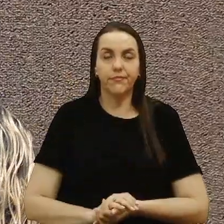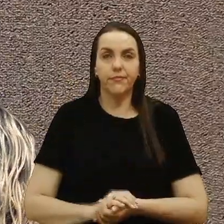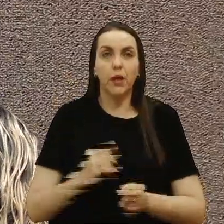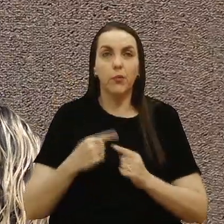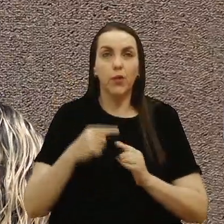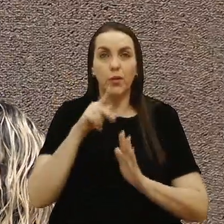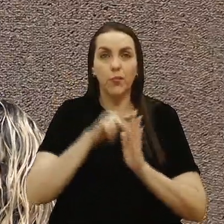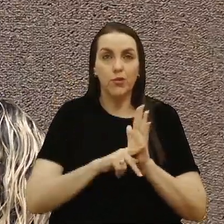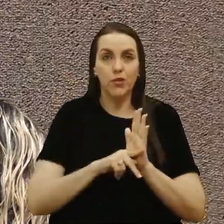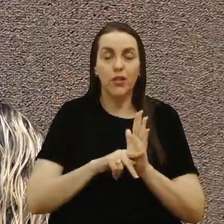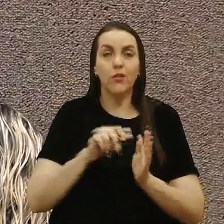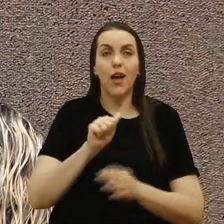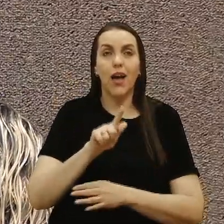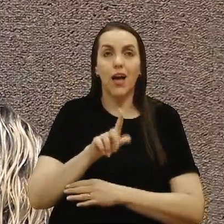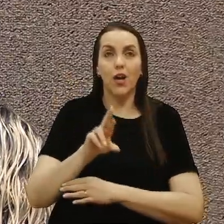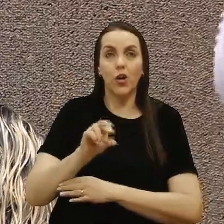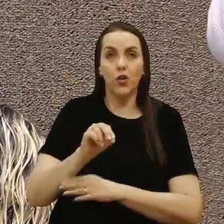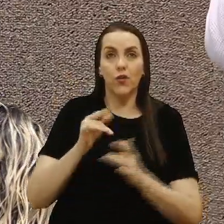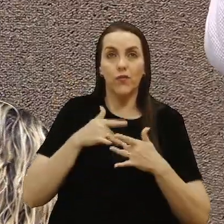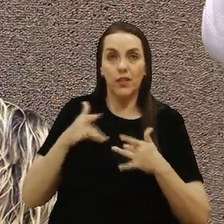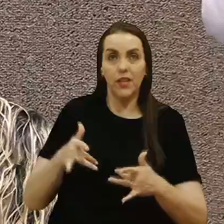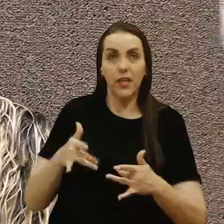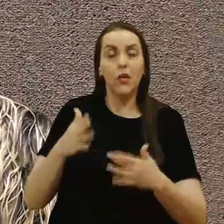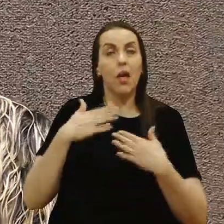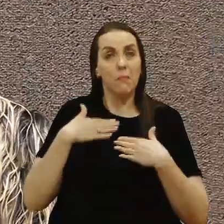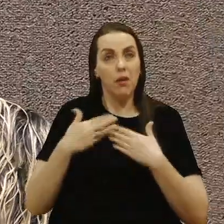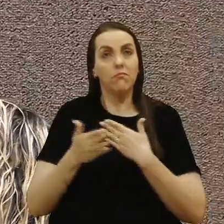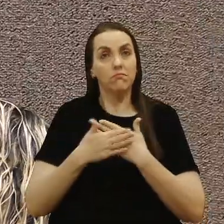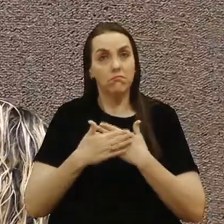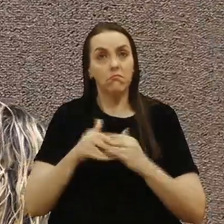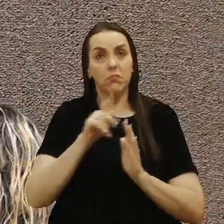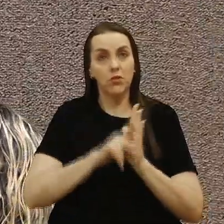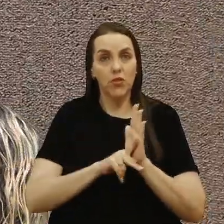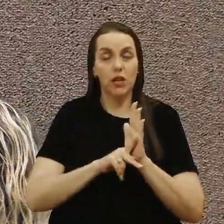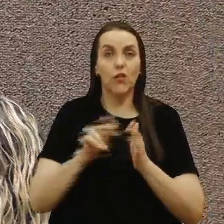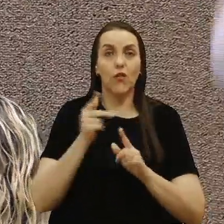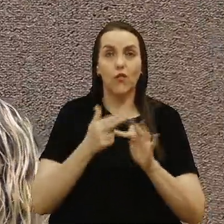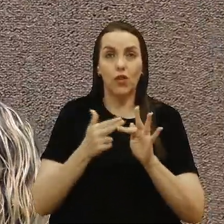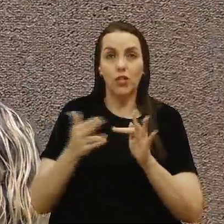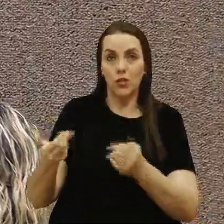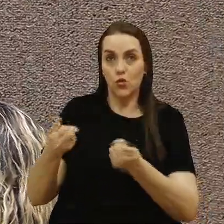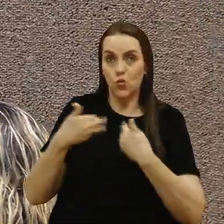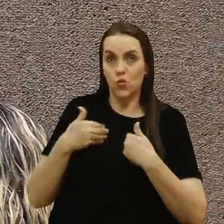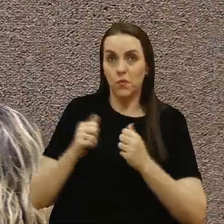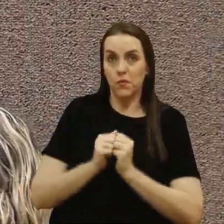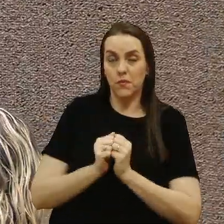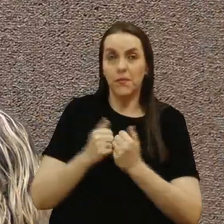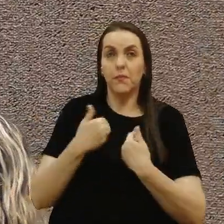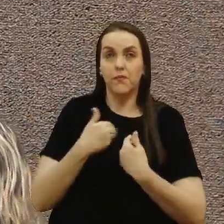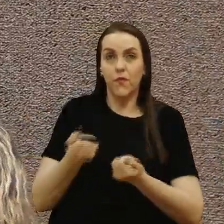projeto agrofraterno está nas minhas mãos, os fornecedores estão comigo, fornecem-se é para mim,